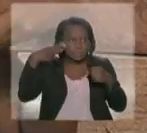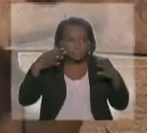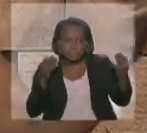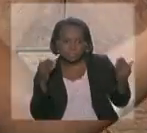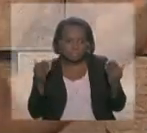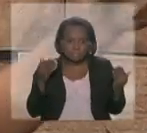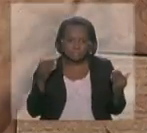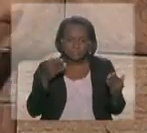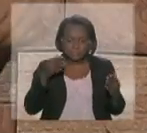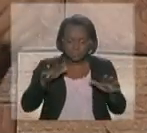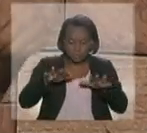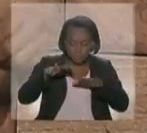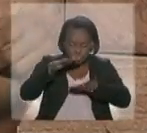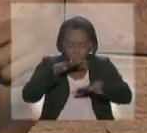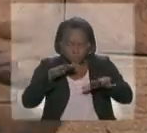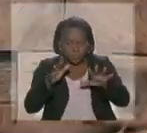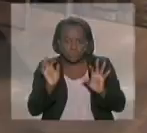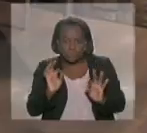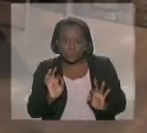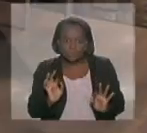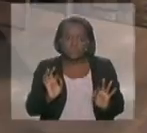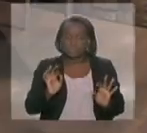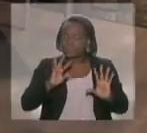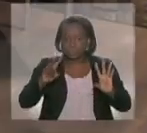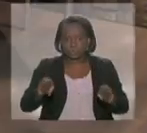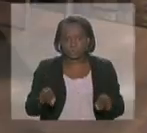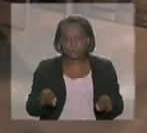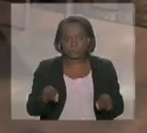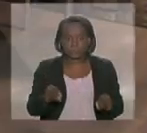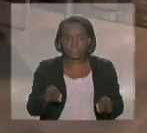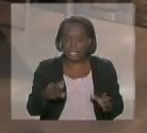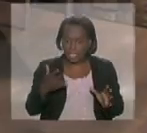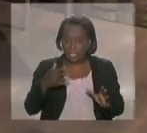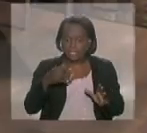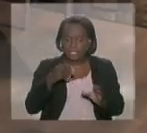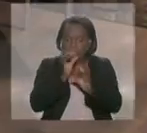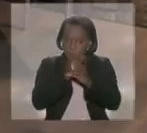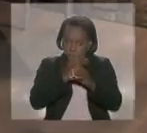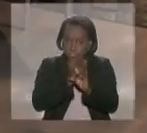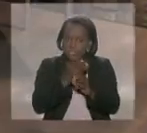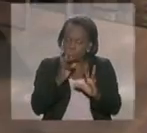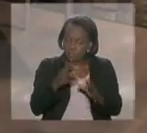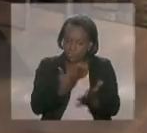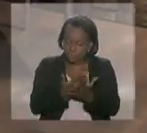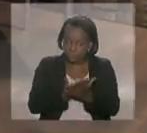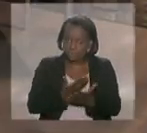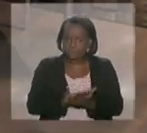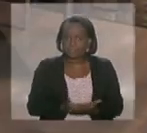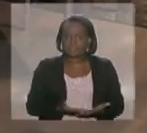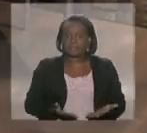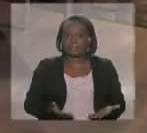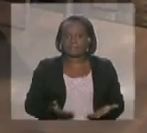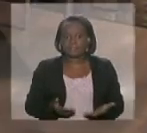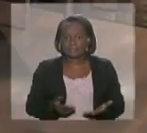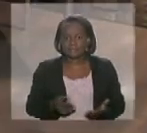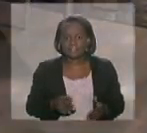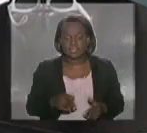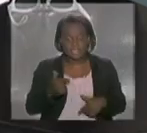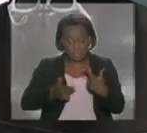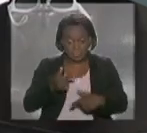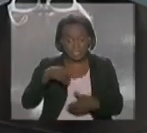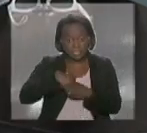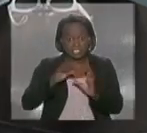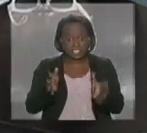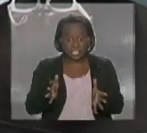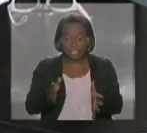bem na luz se eu não tô se tá fazendo sombra se não tá se tudo foi o teu grande laboratório meu grande laboratório porque você